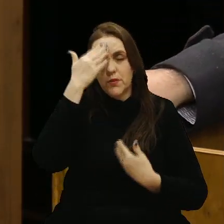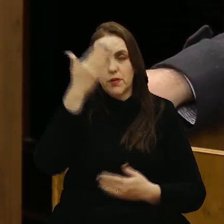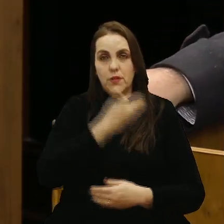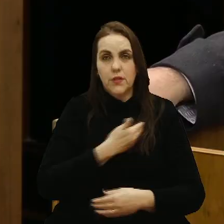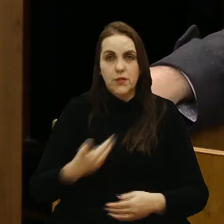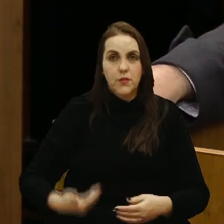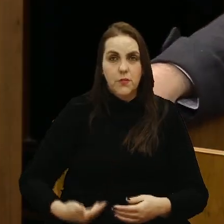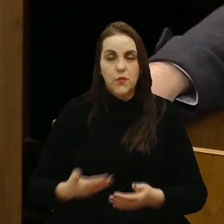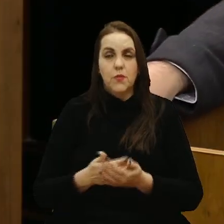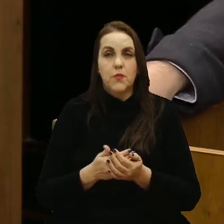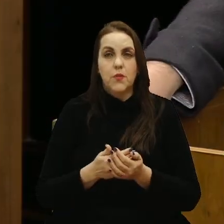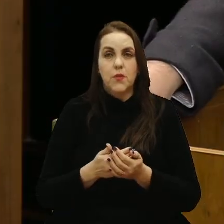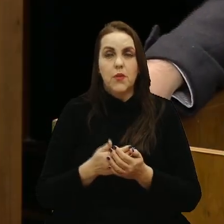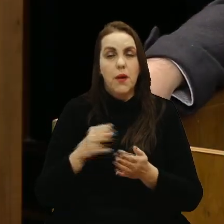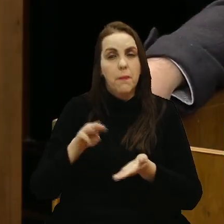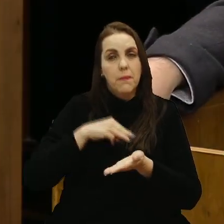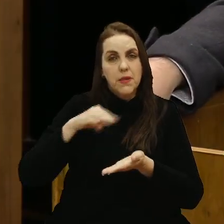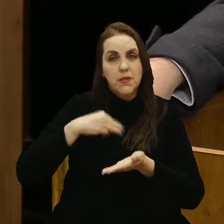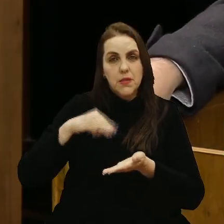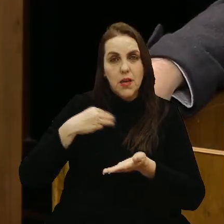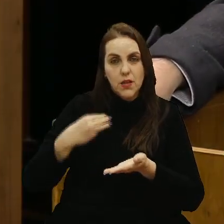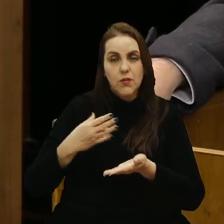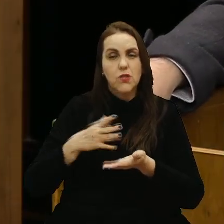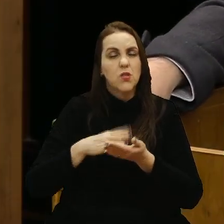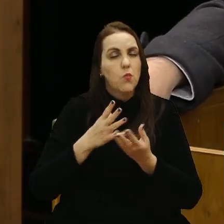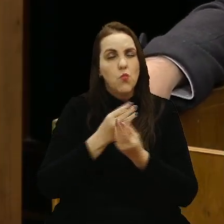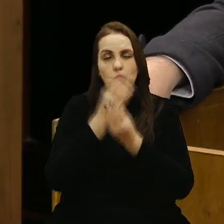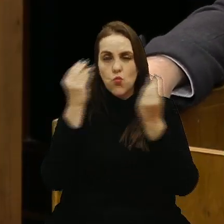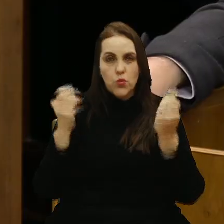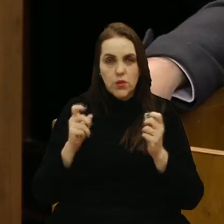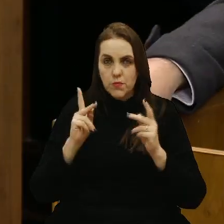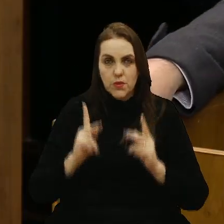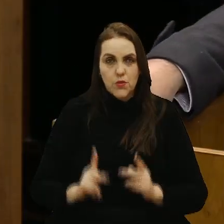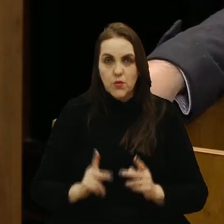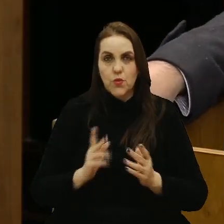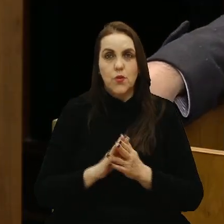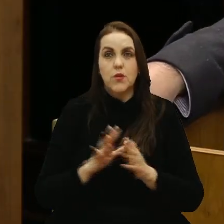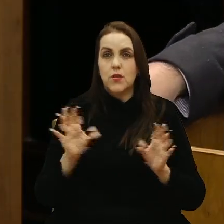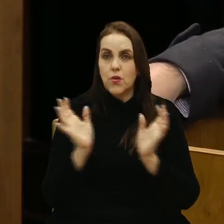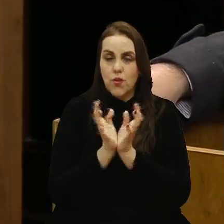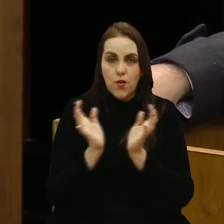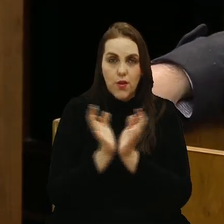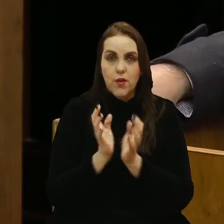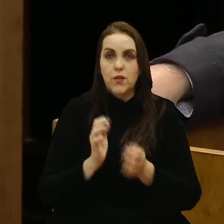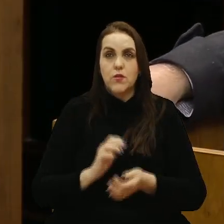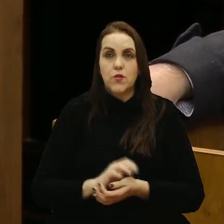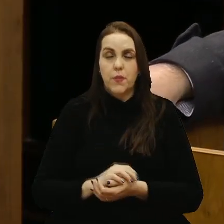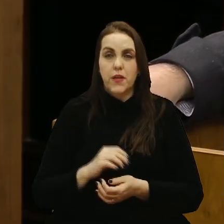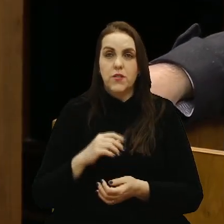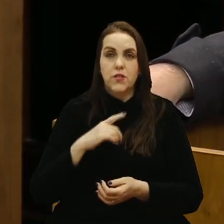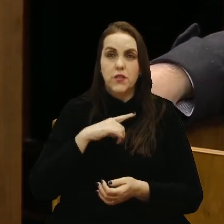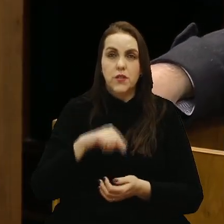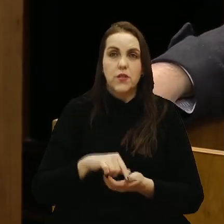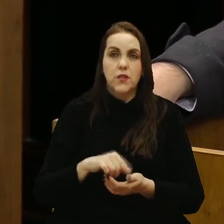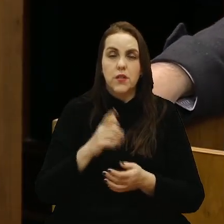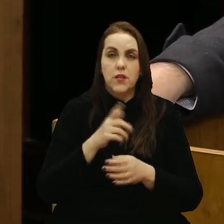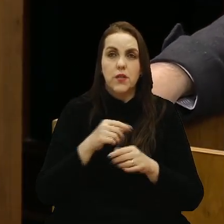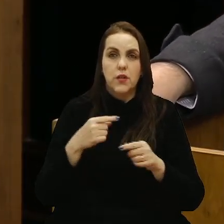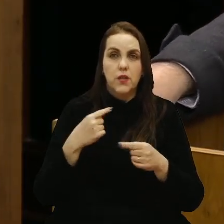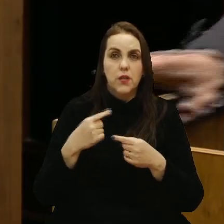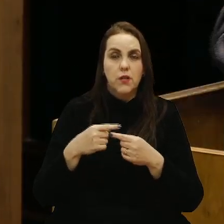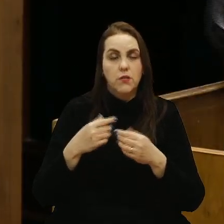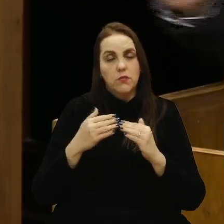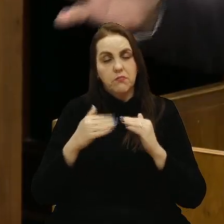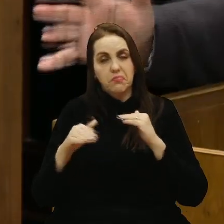Recebi mensagens de muitas pessoas e colegas aqui da Câmara de Vereadores que, em que pese as divergências e